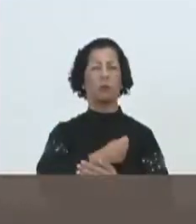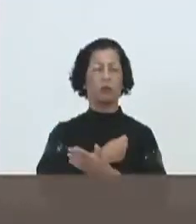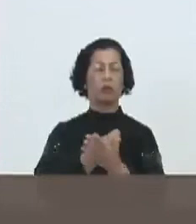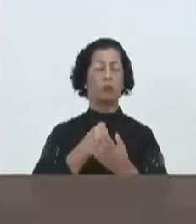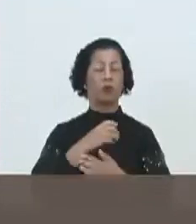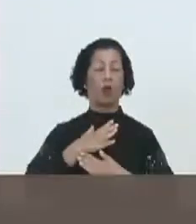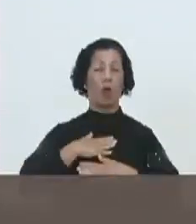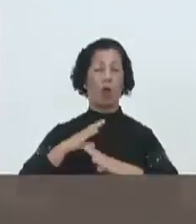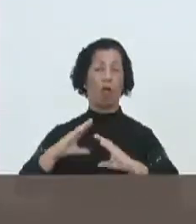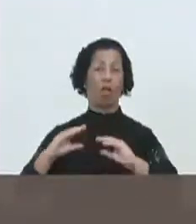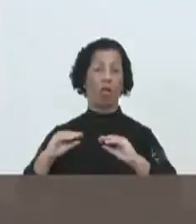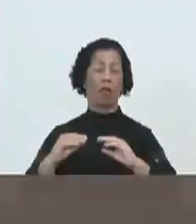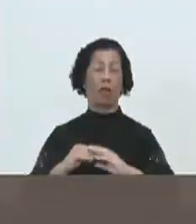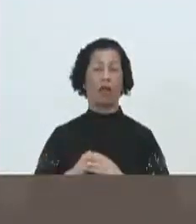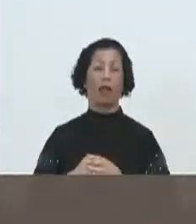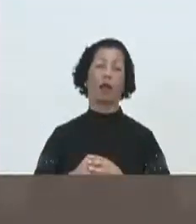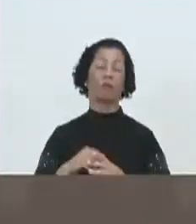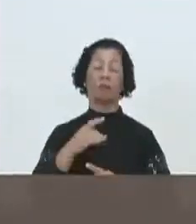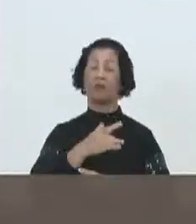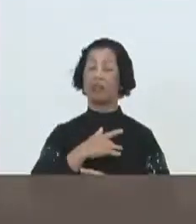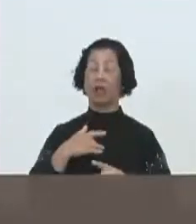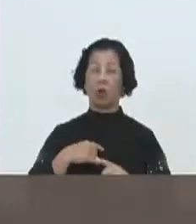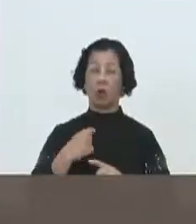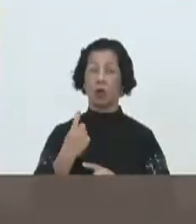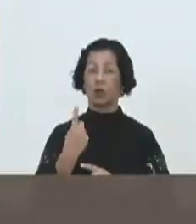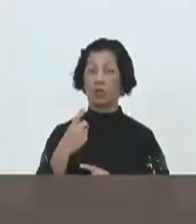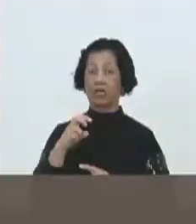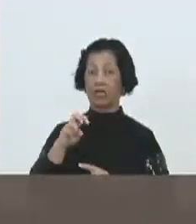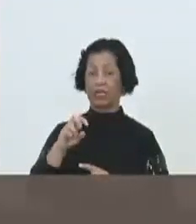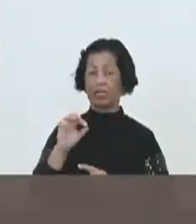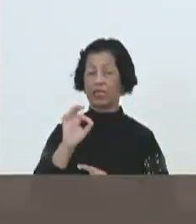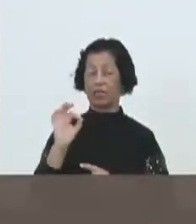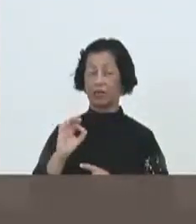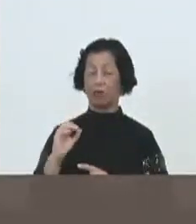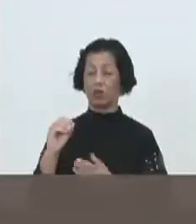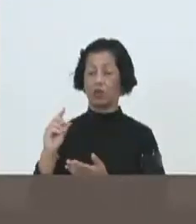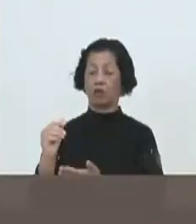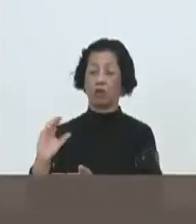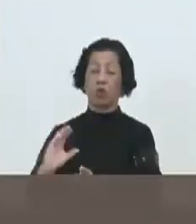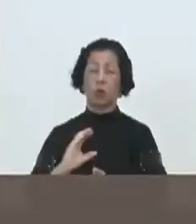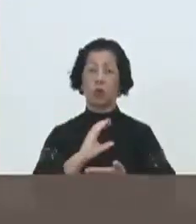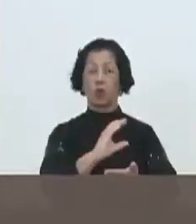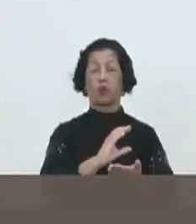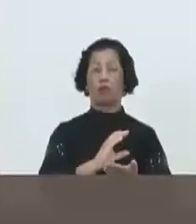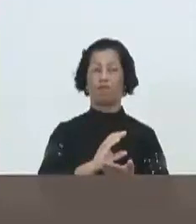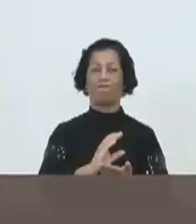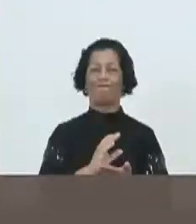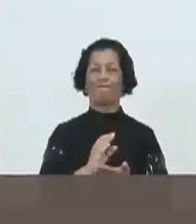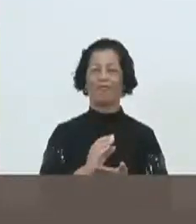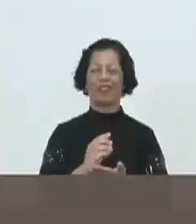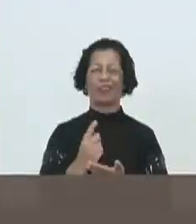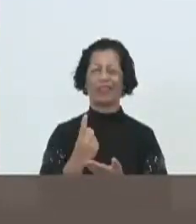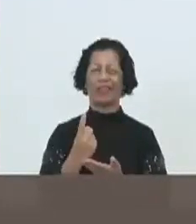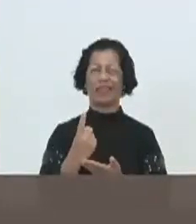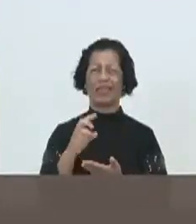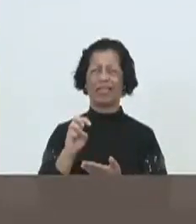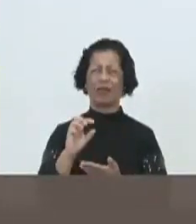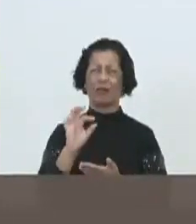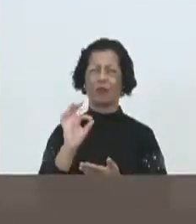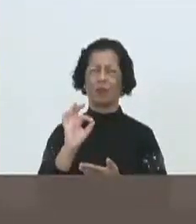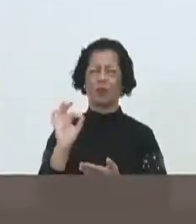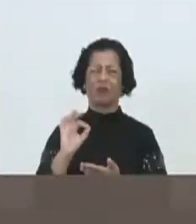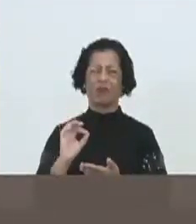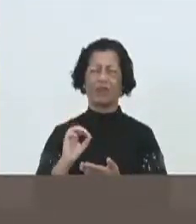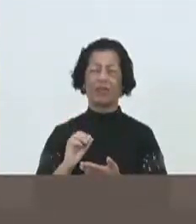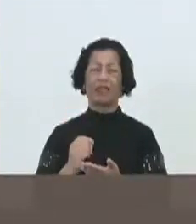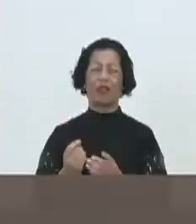saúde é 15% nós já estamos 22 mas na realidade é o mínimo Né nenhuma situação